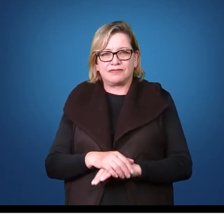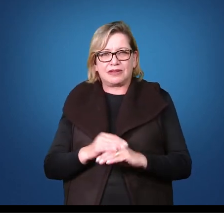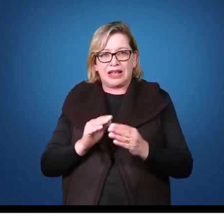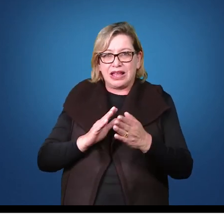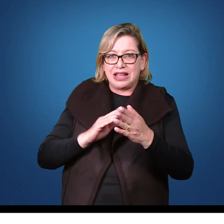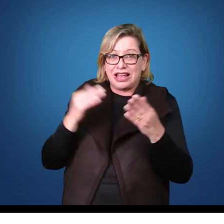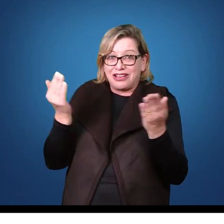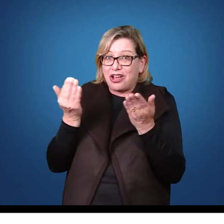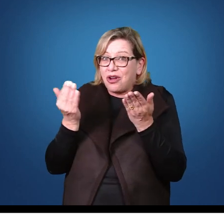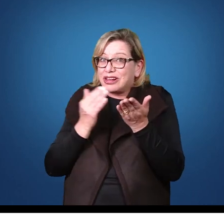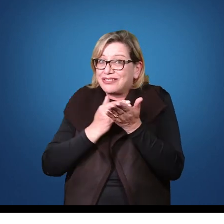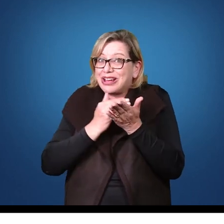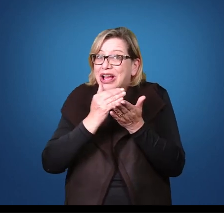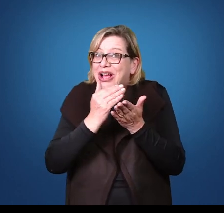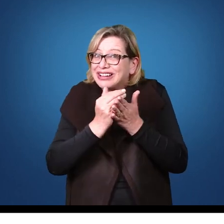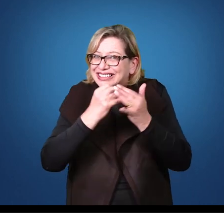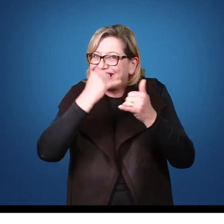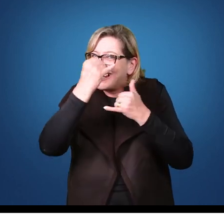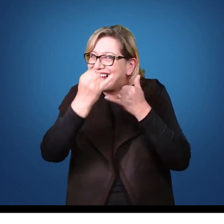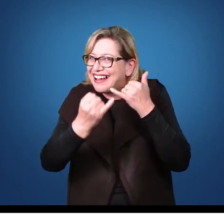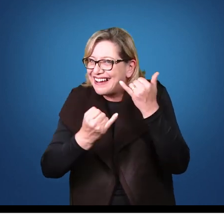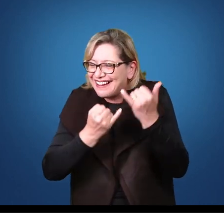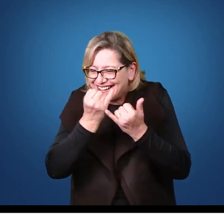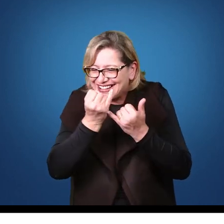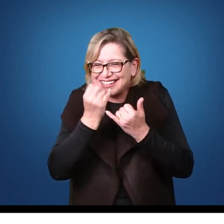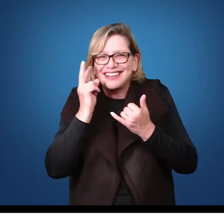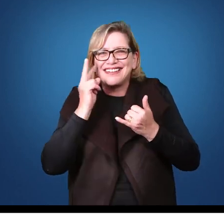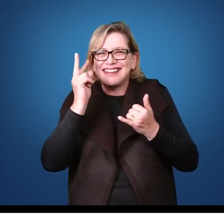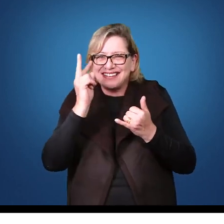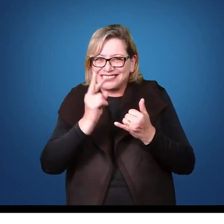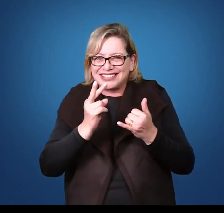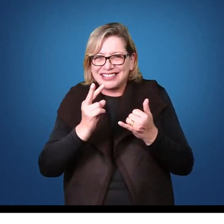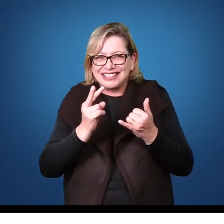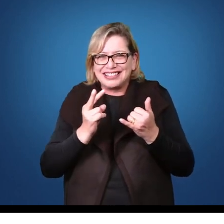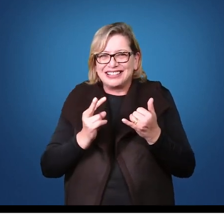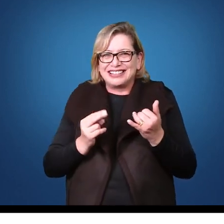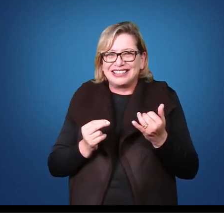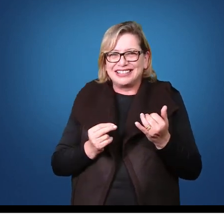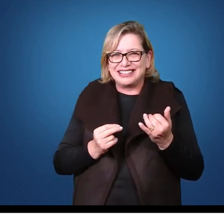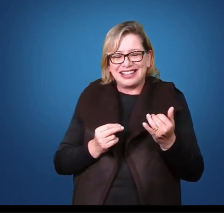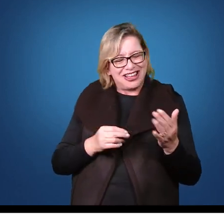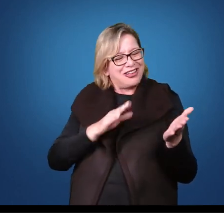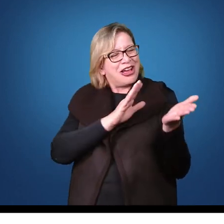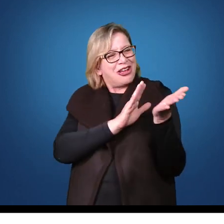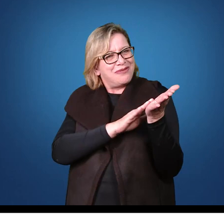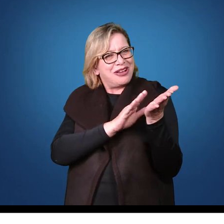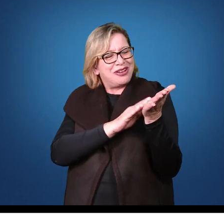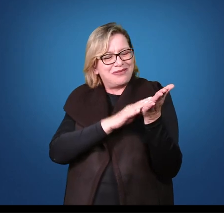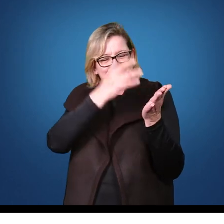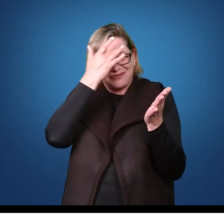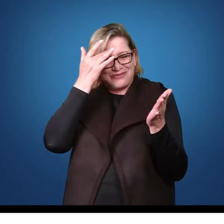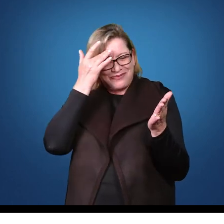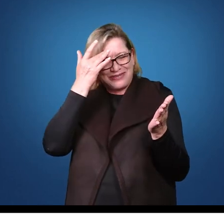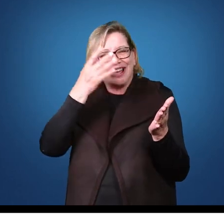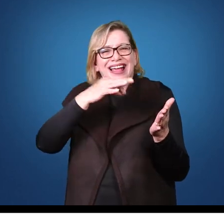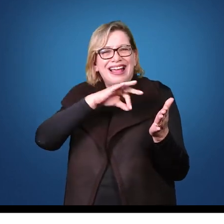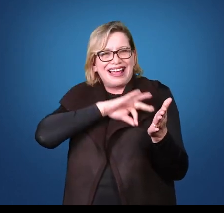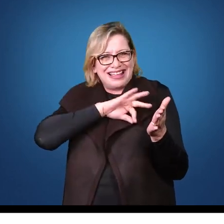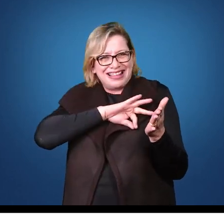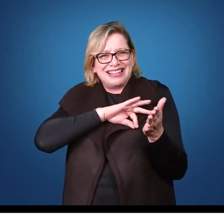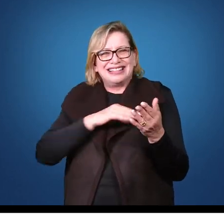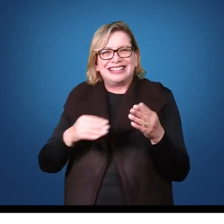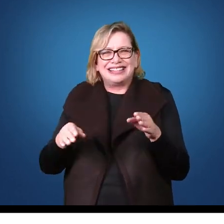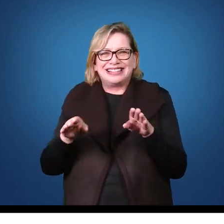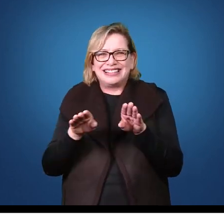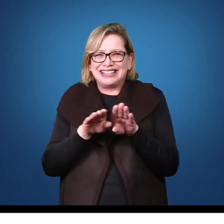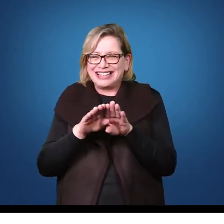Vai começar o jogo das ruas e vielas. Palmas para o detetive.